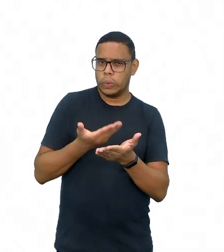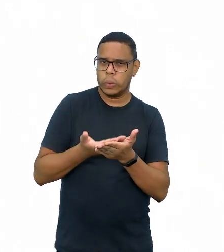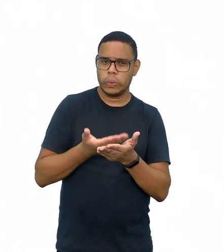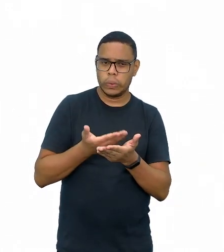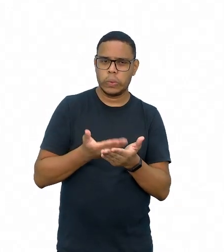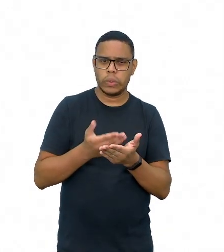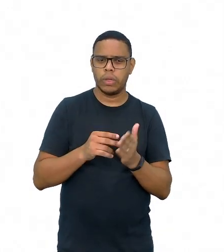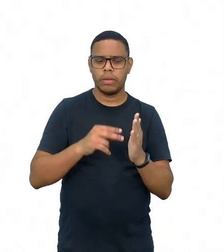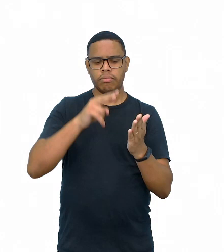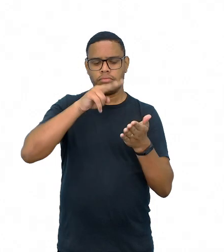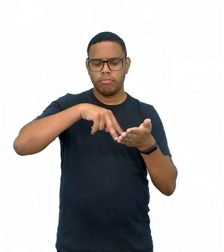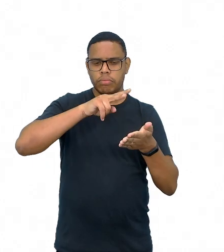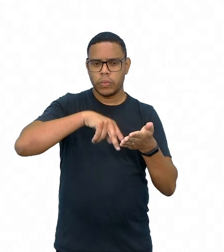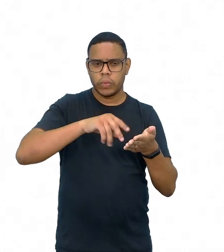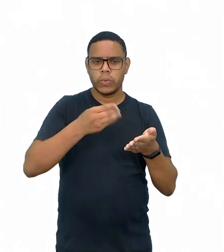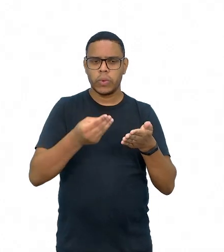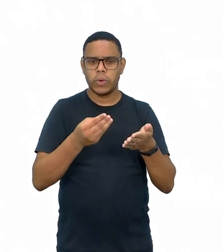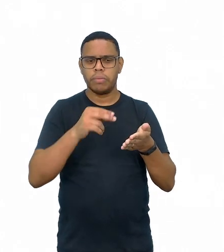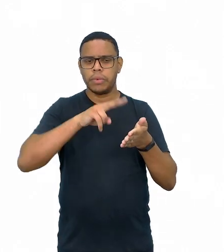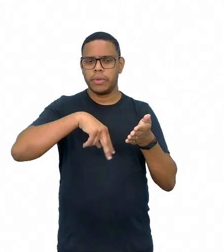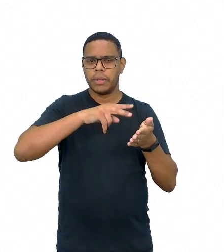né, olhando